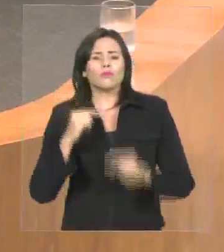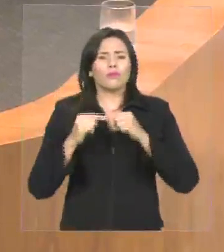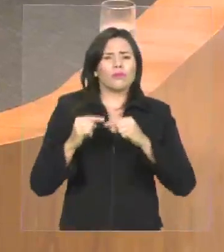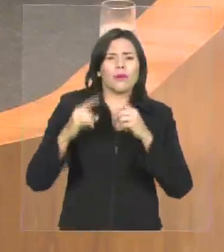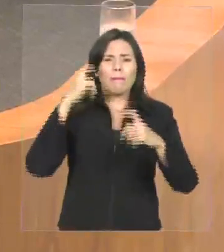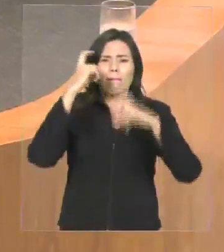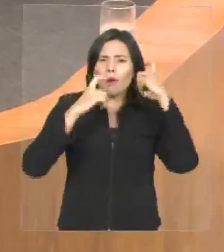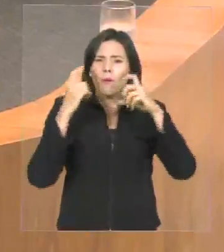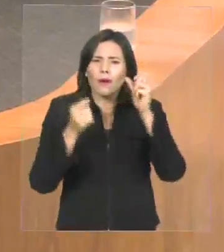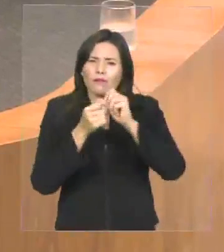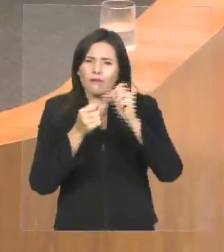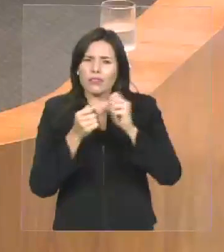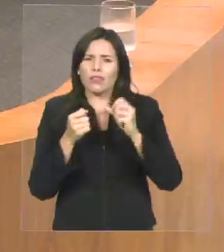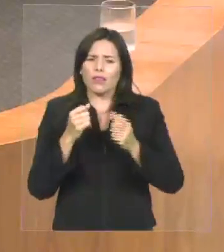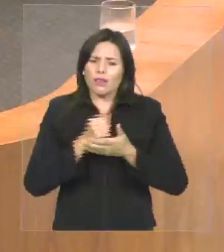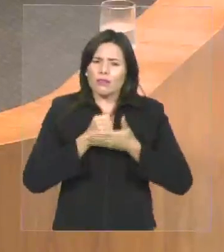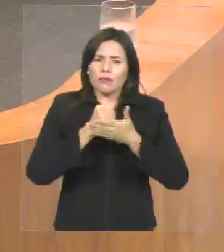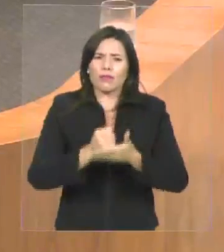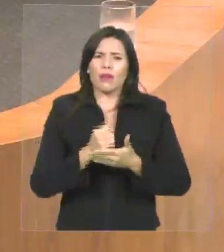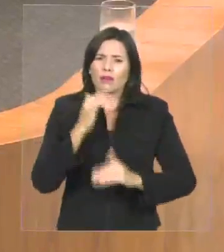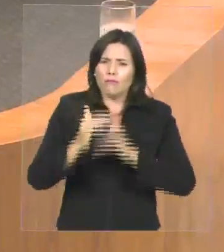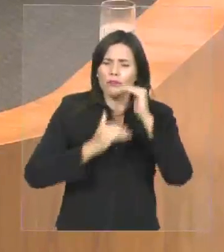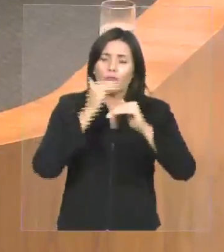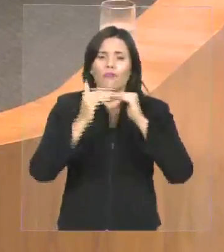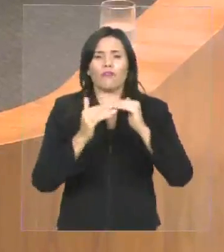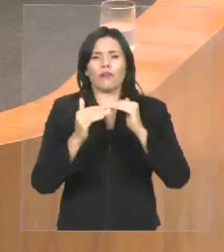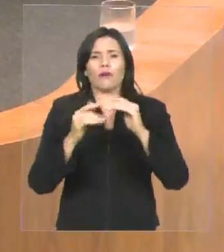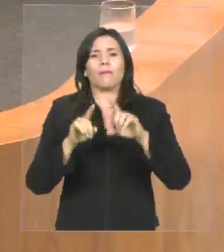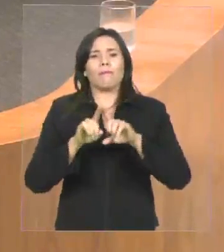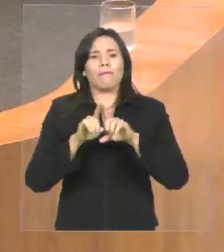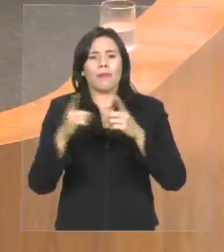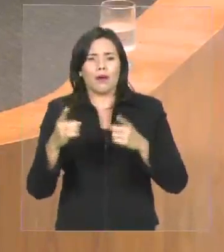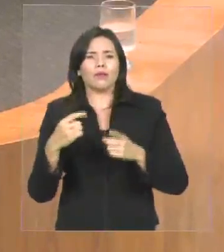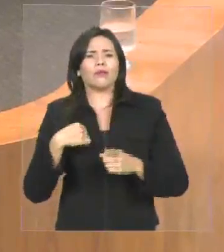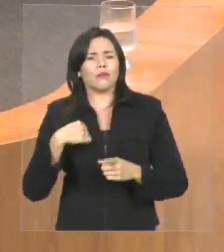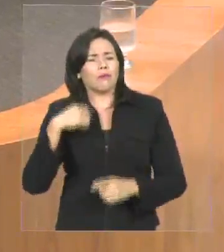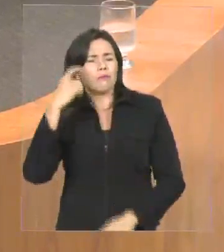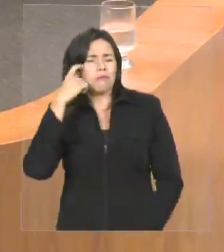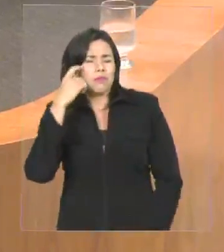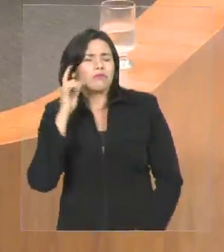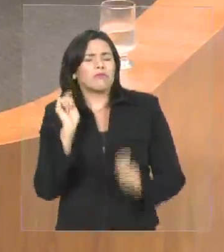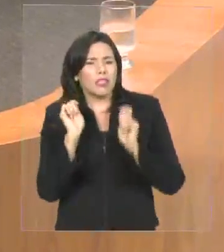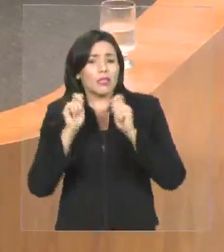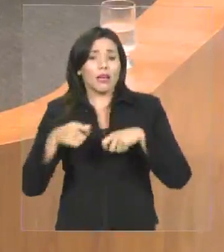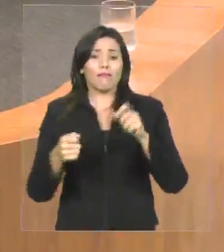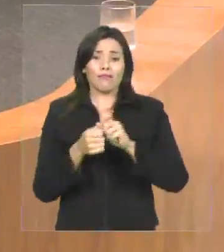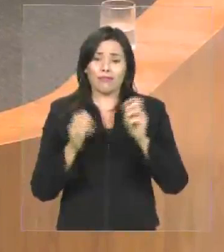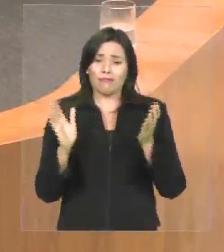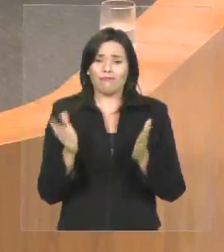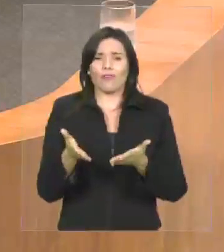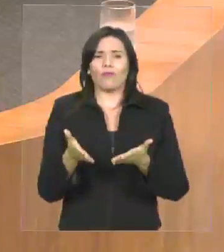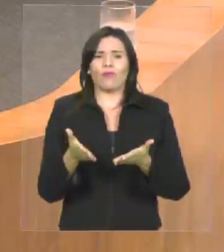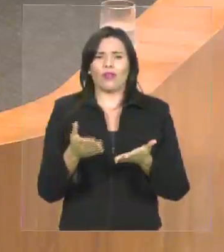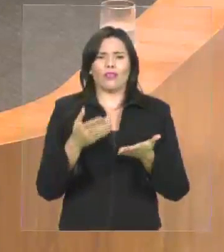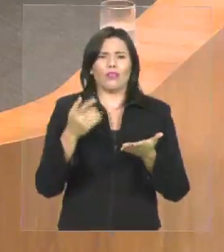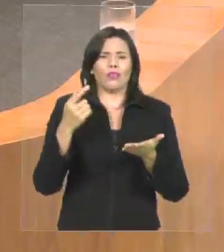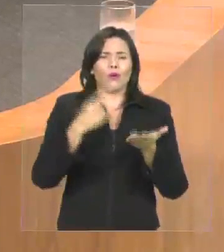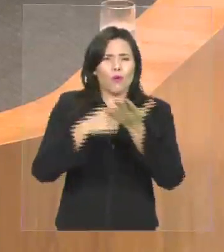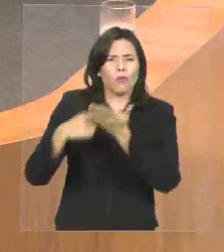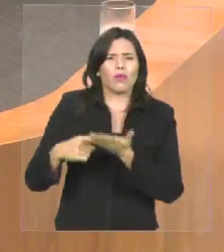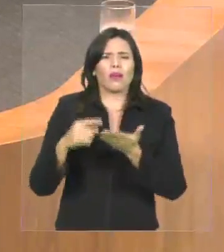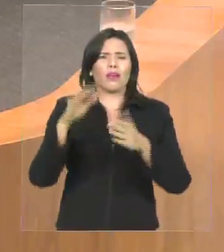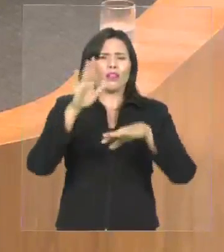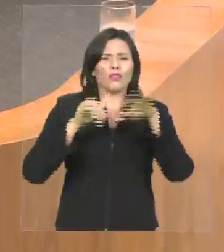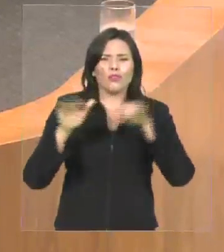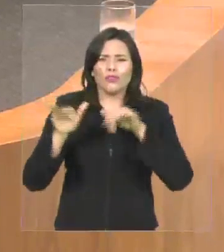essa temática, porque precisamos avançar. Portanto, é um tema relevante que nós vamos acompanhar e que beneficia